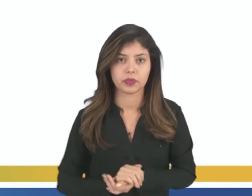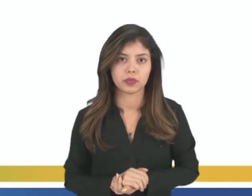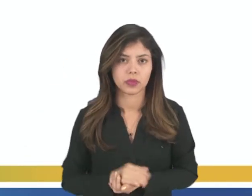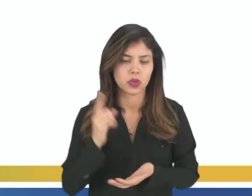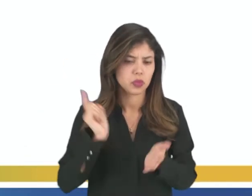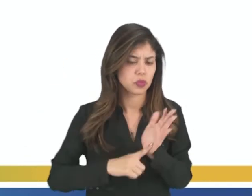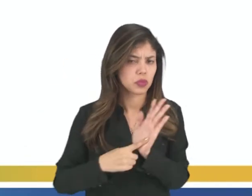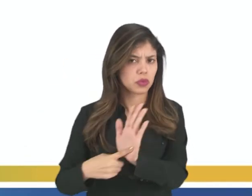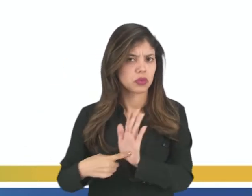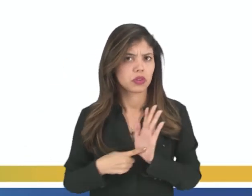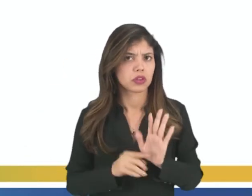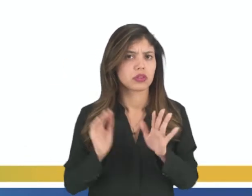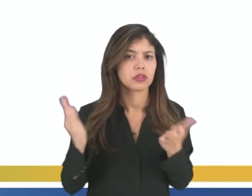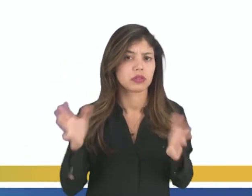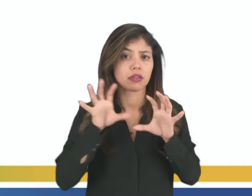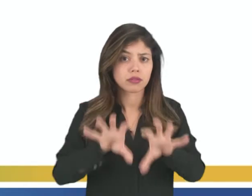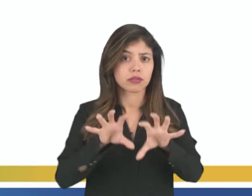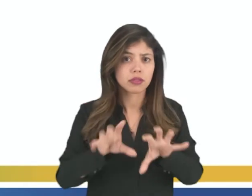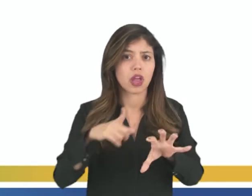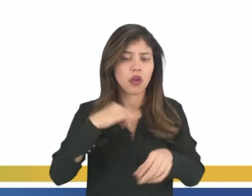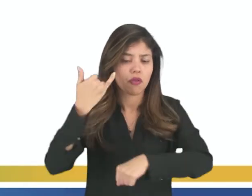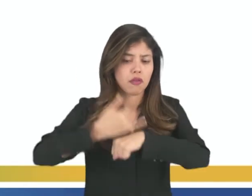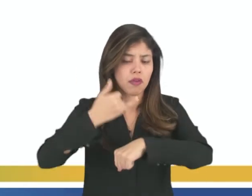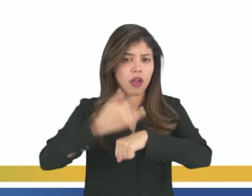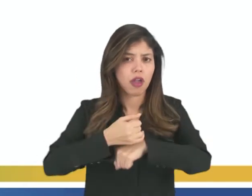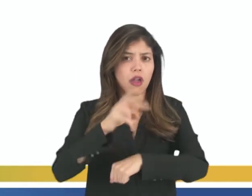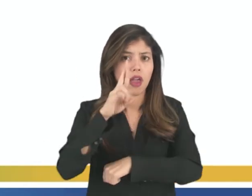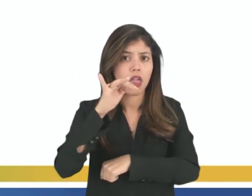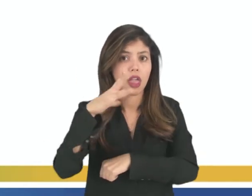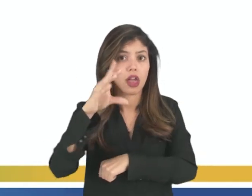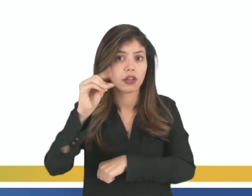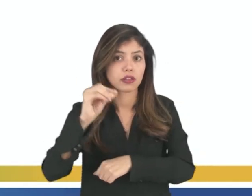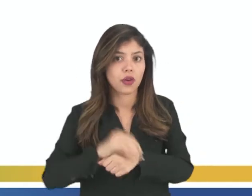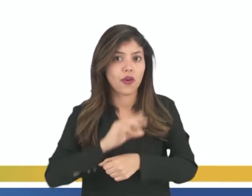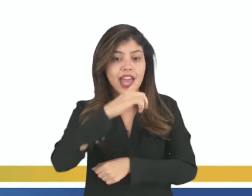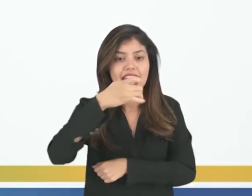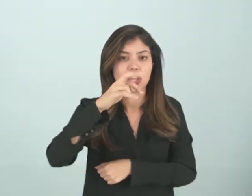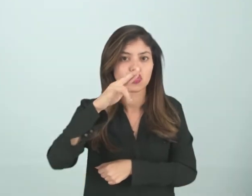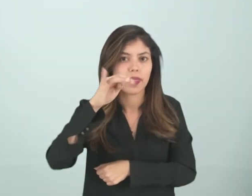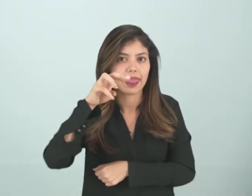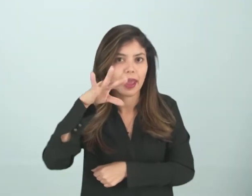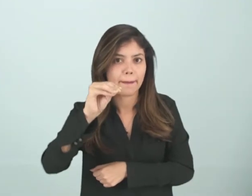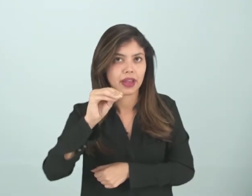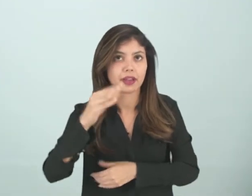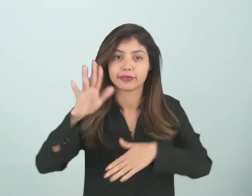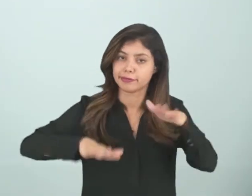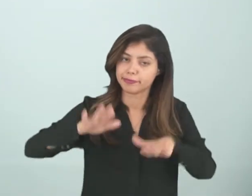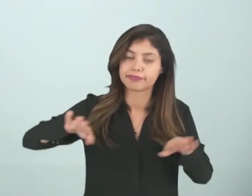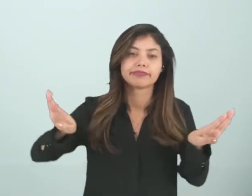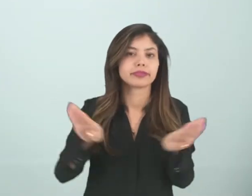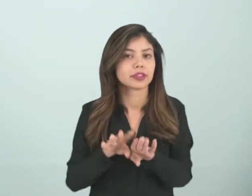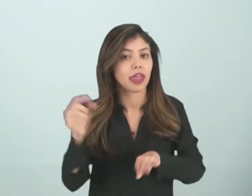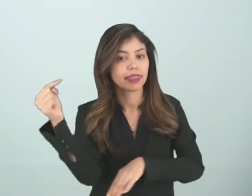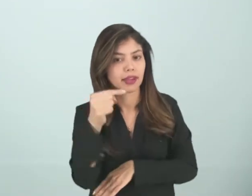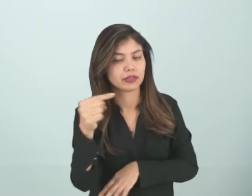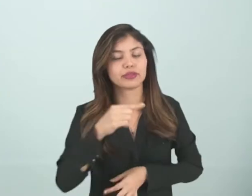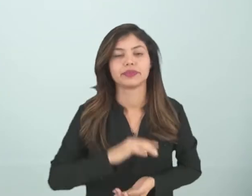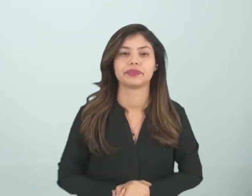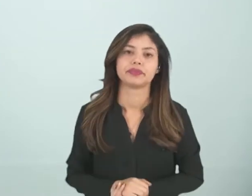confirmando assim que a obtenção do ferro metálico é uma reação exotérmica, porque a variação de entalpia foi